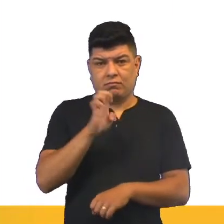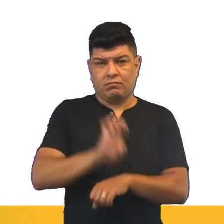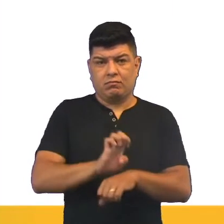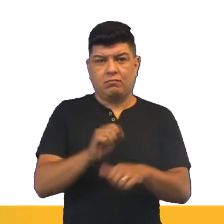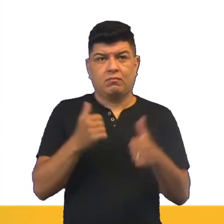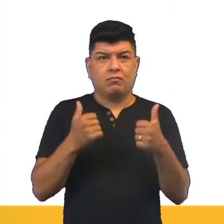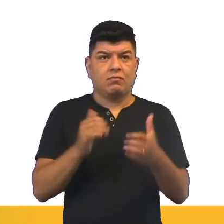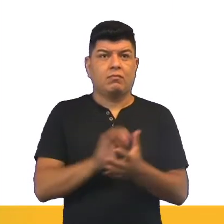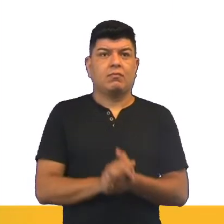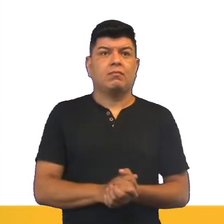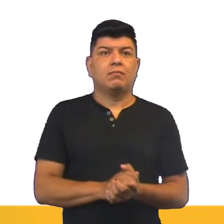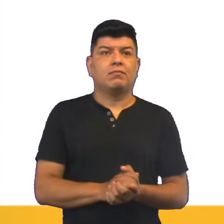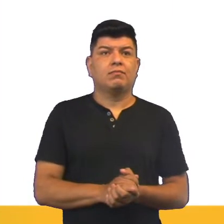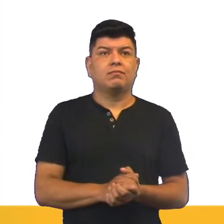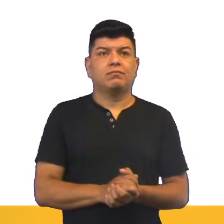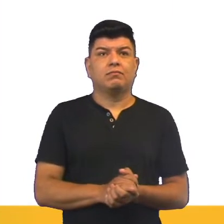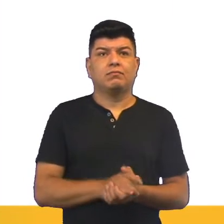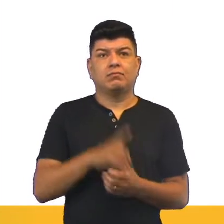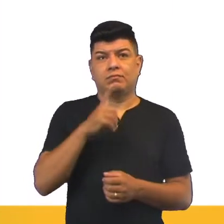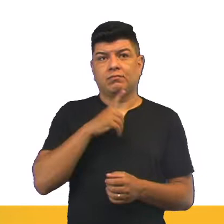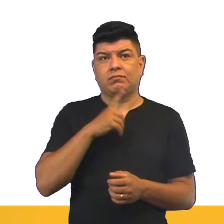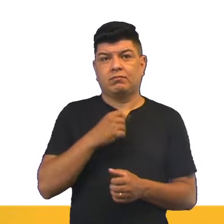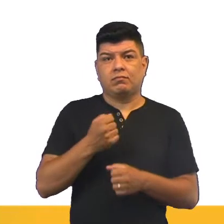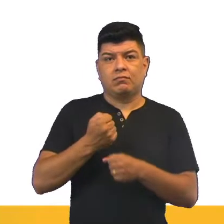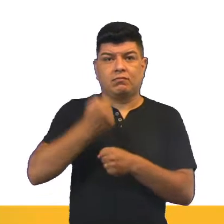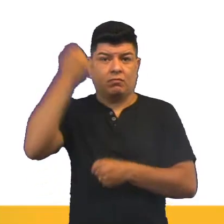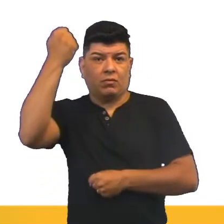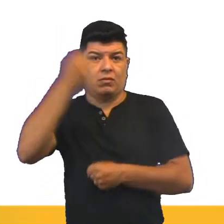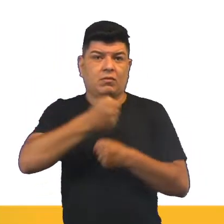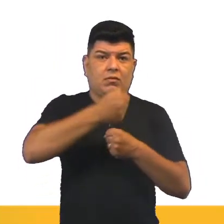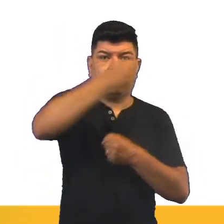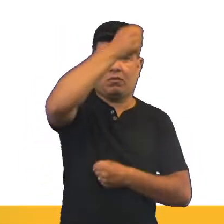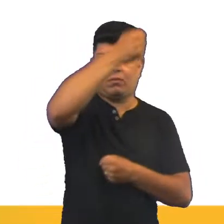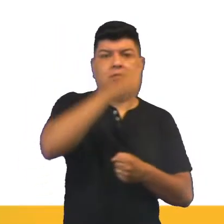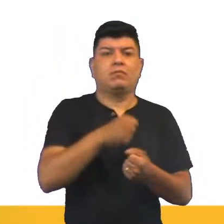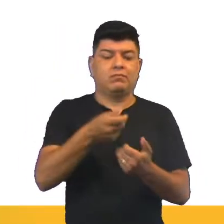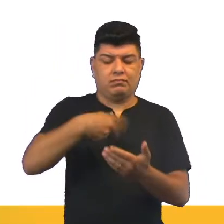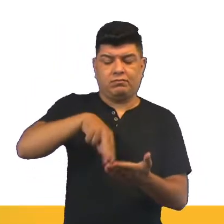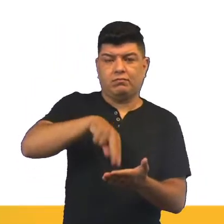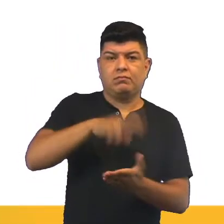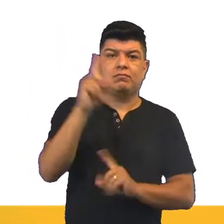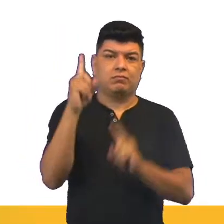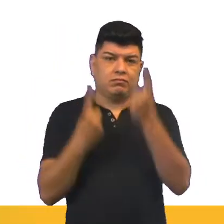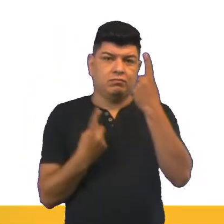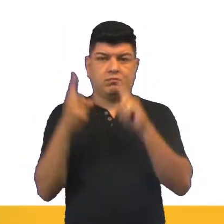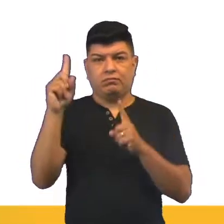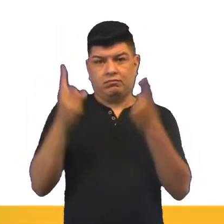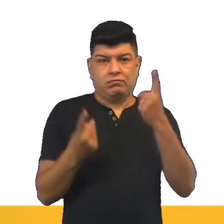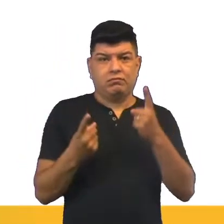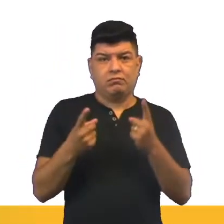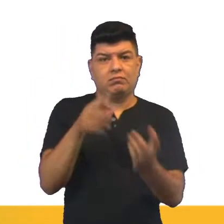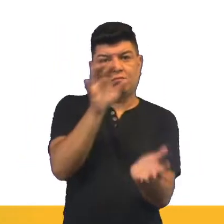certo? Então, olha só, temos o frevo, né? Uma dança típica do carnaval